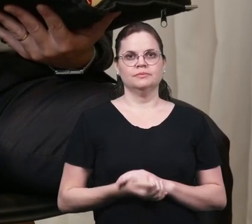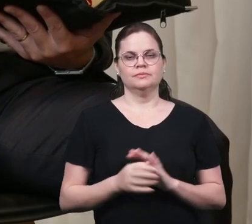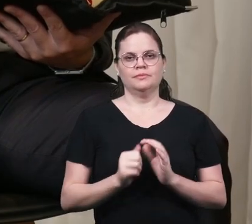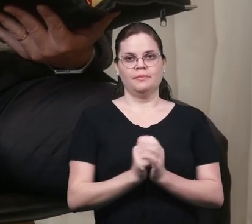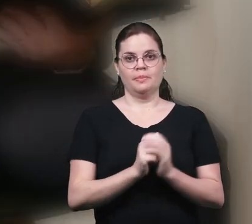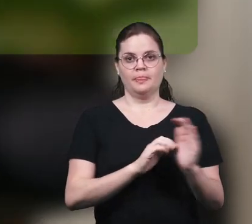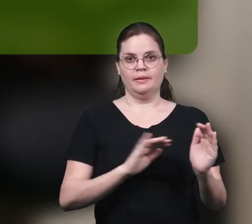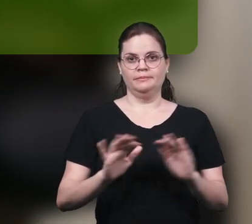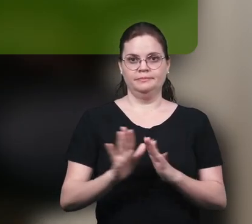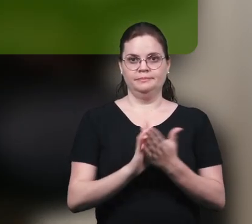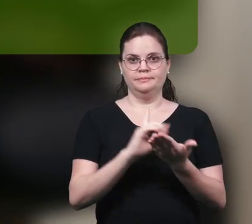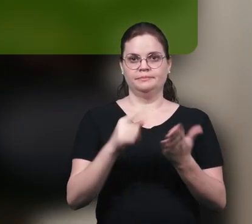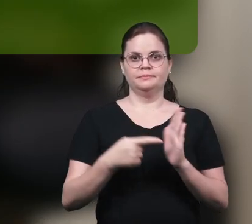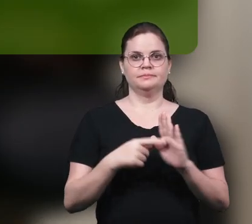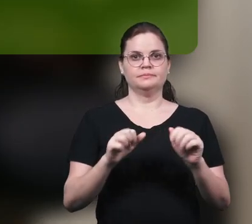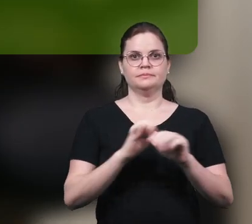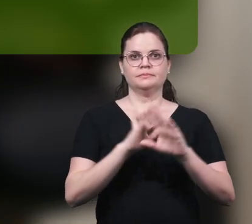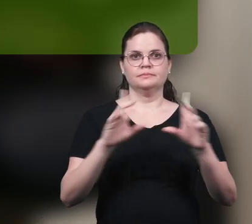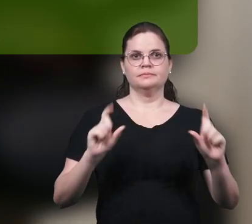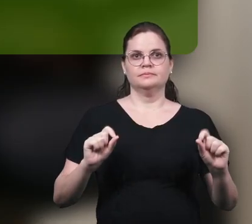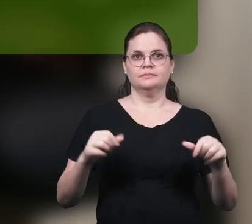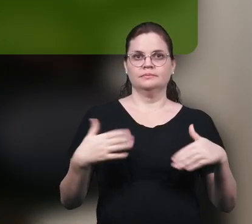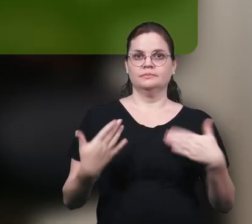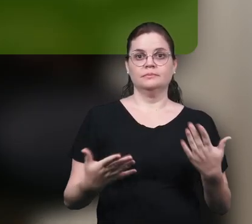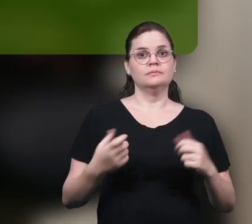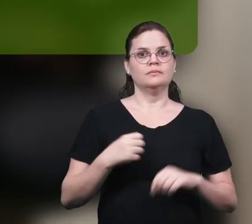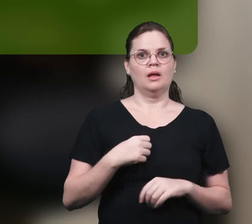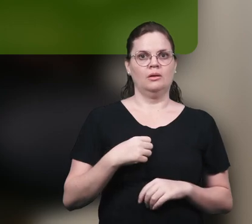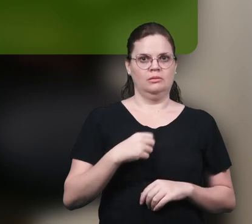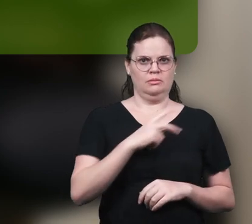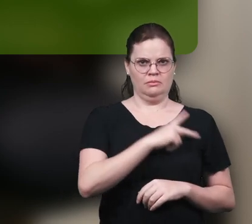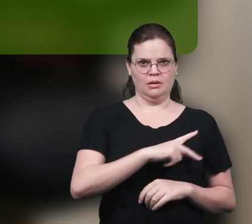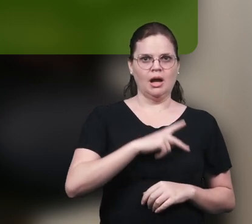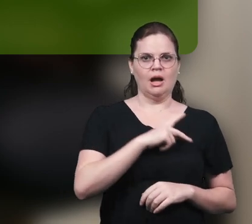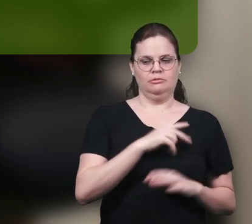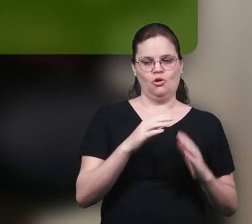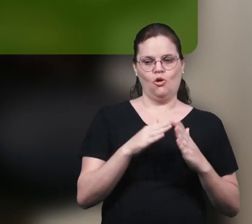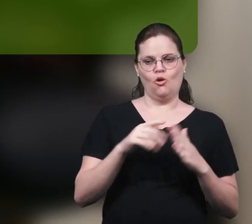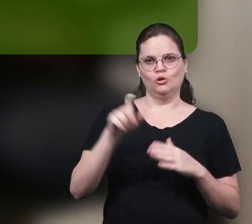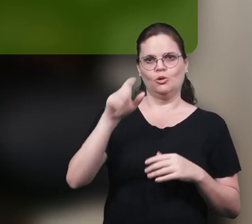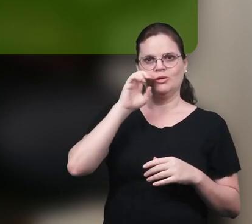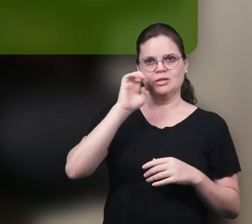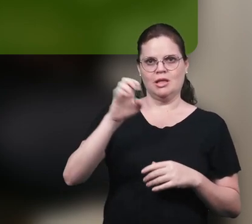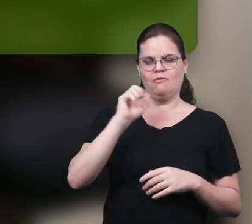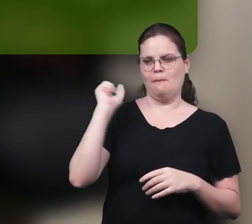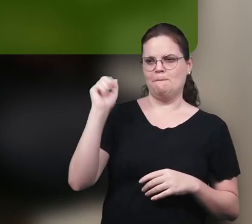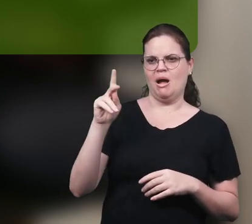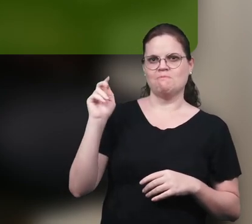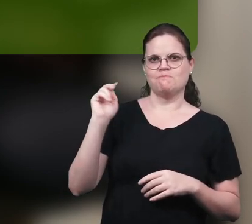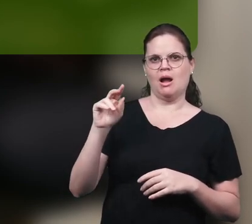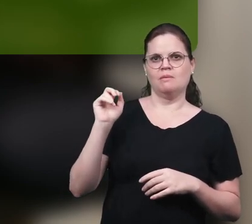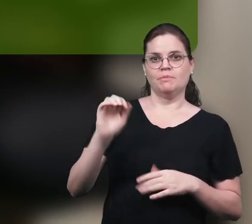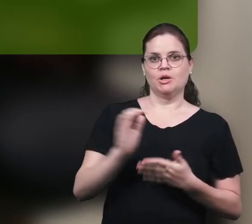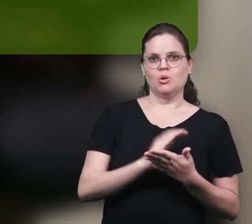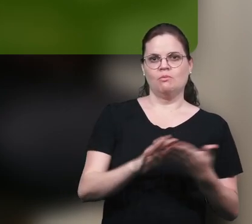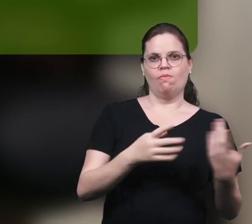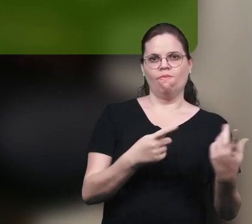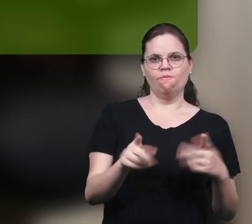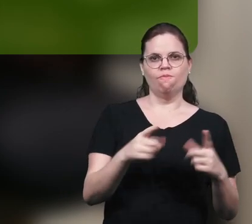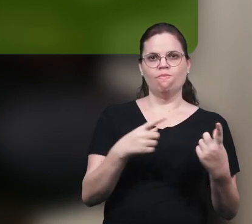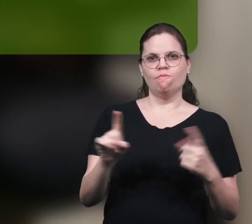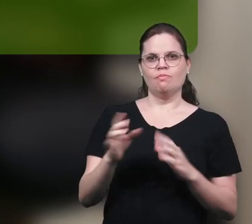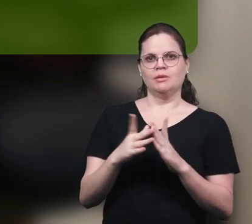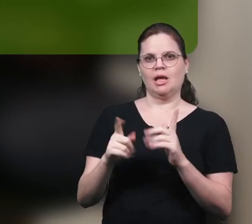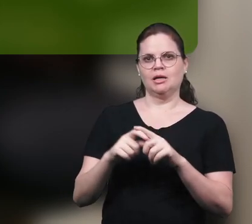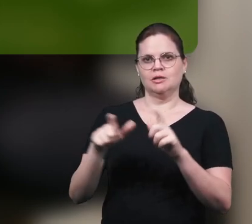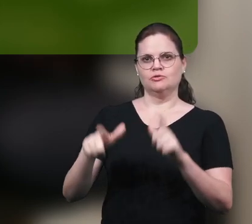Senhor diz assim: E também Saulo consentiu na morte dele, e fez-se naquele dia uma grande perseguição contra a igreja que